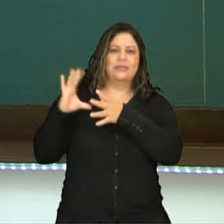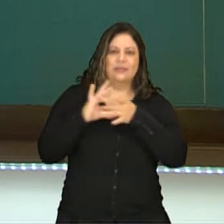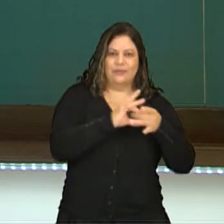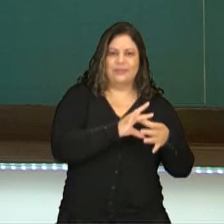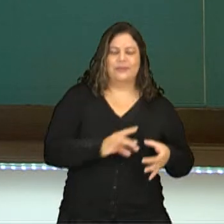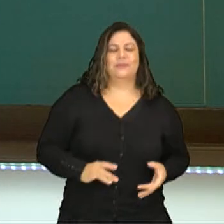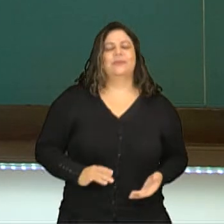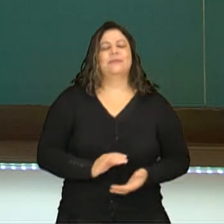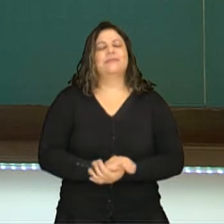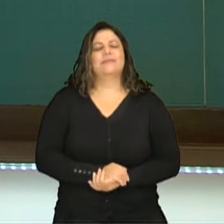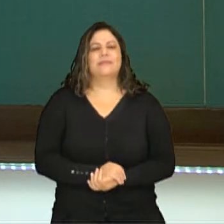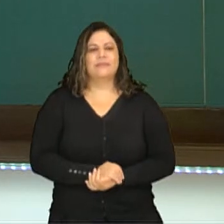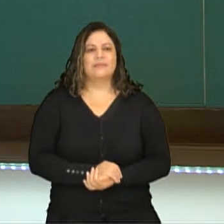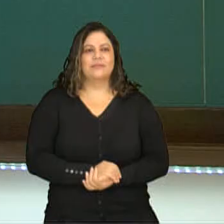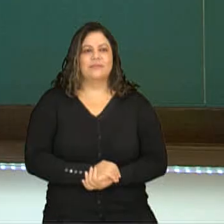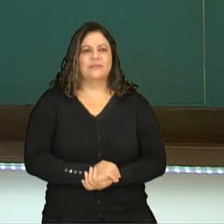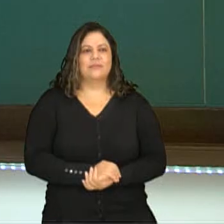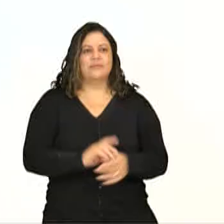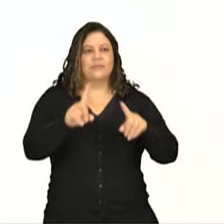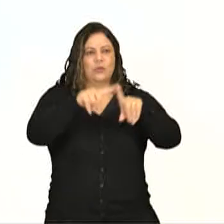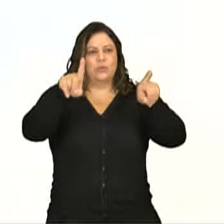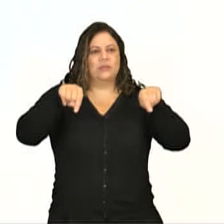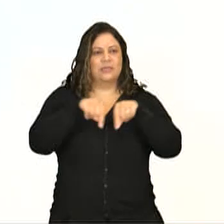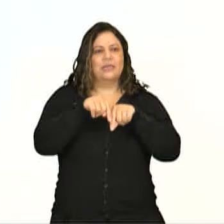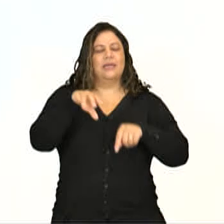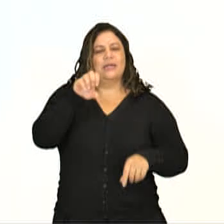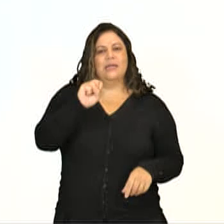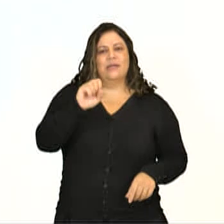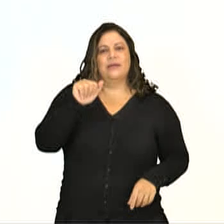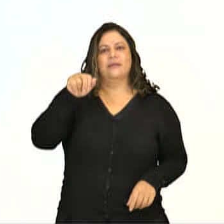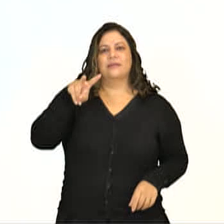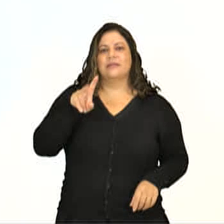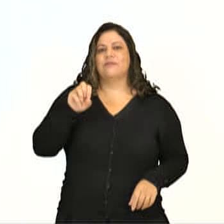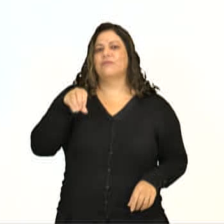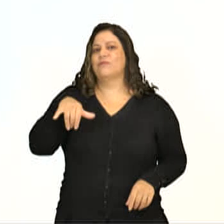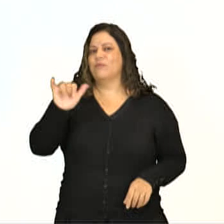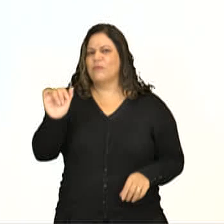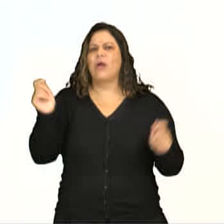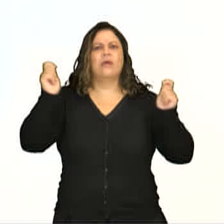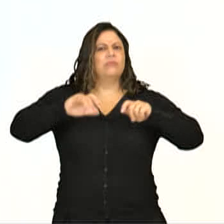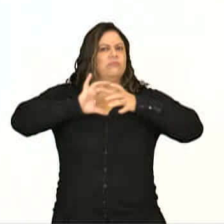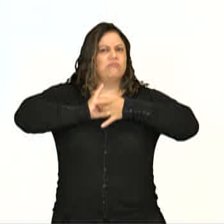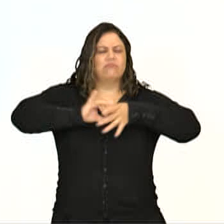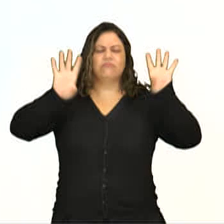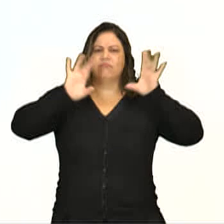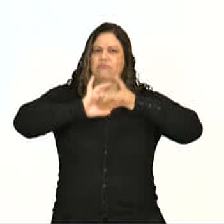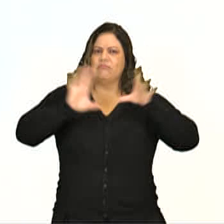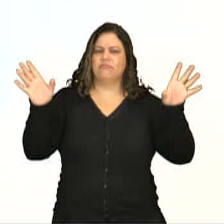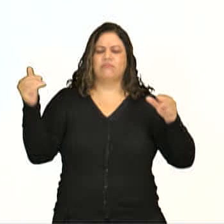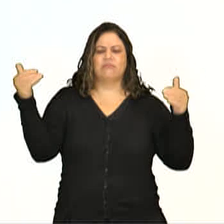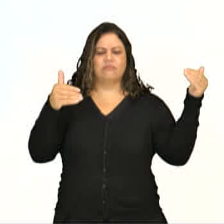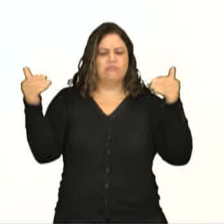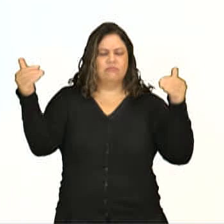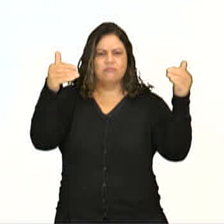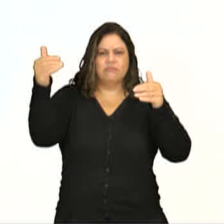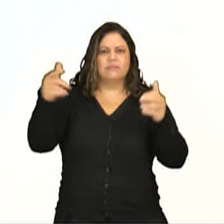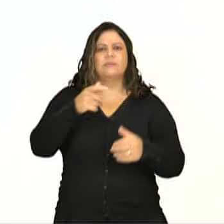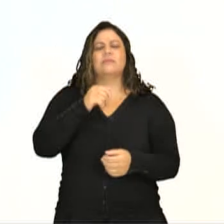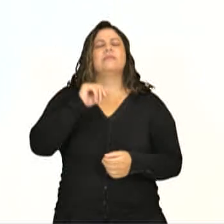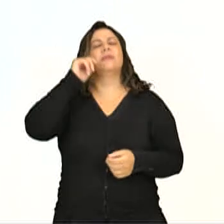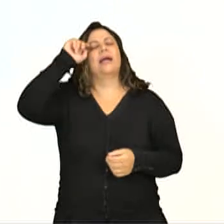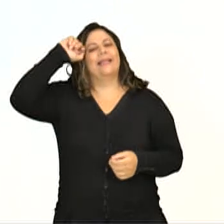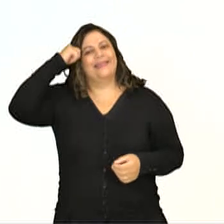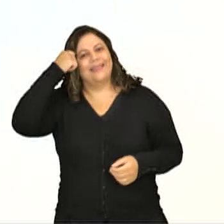histórico. O Salão Savoy, criado em 1926, permitia a participação de negros e brancos,